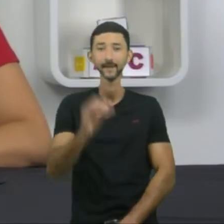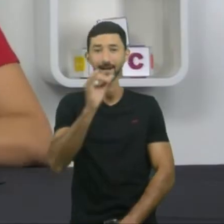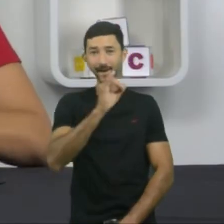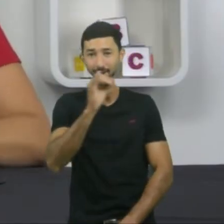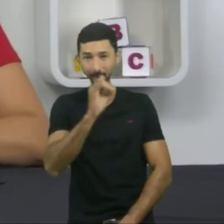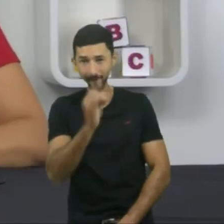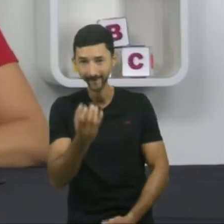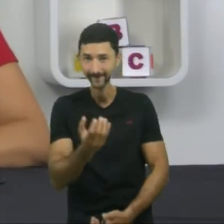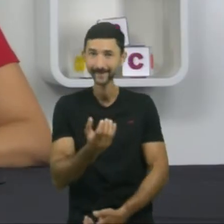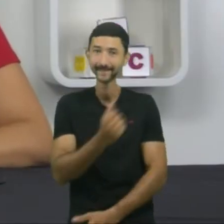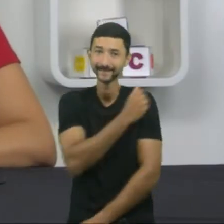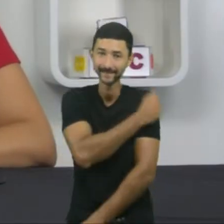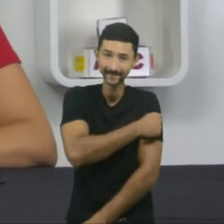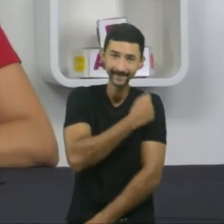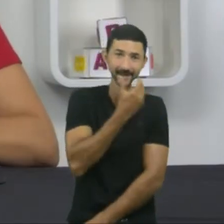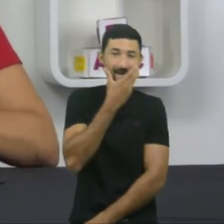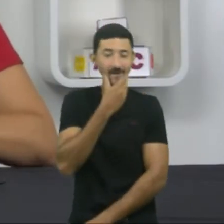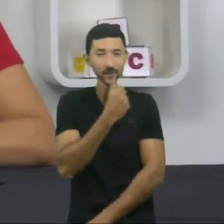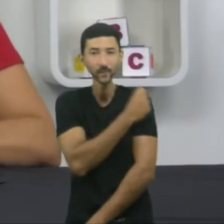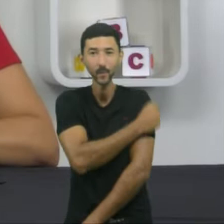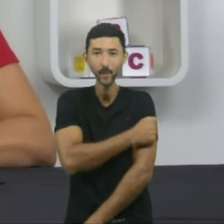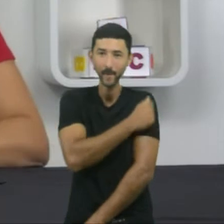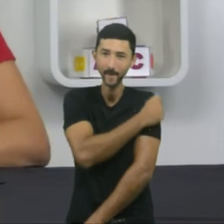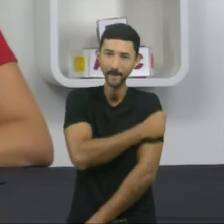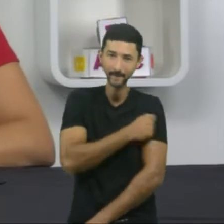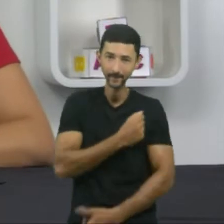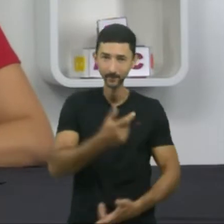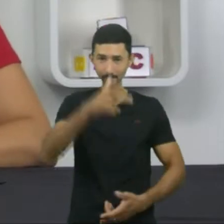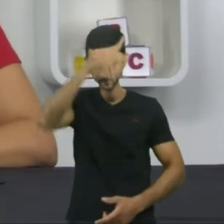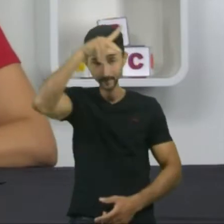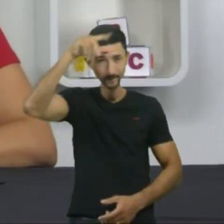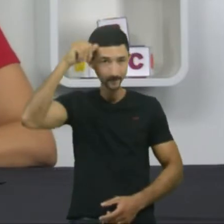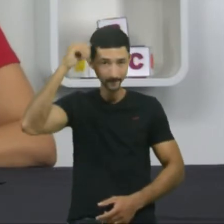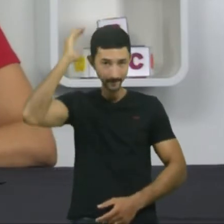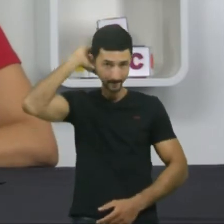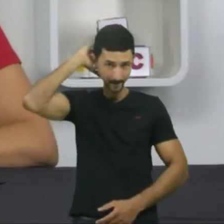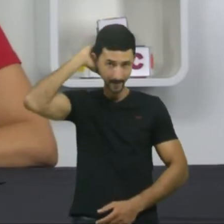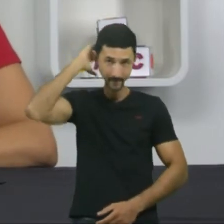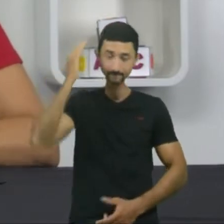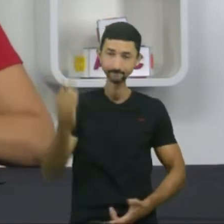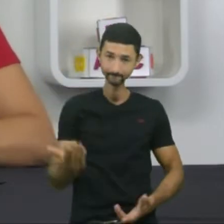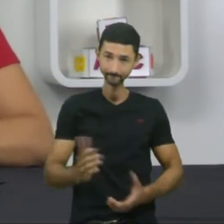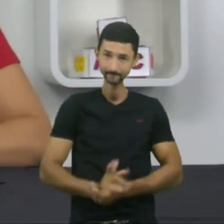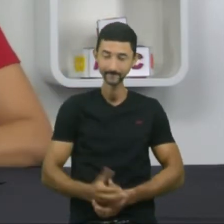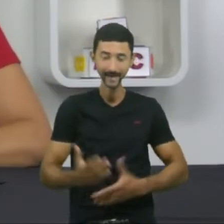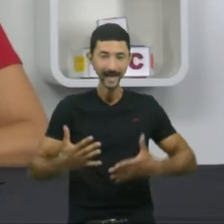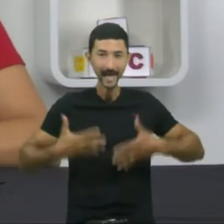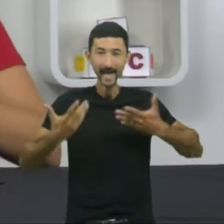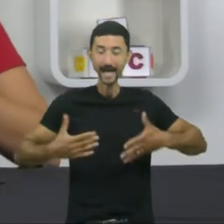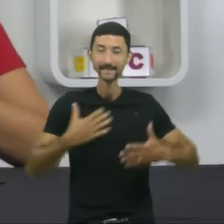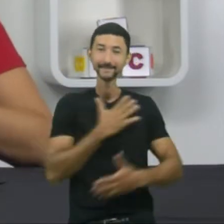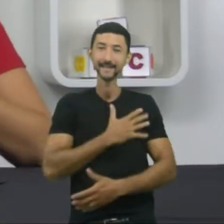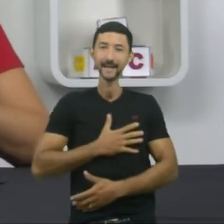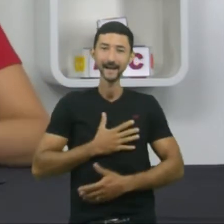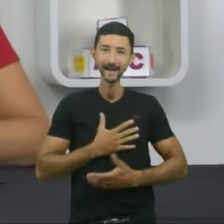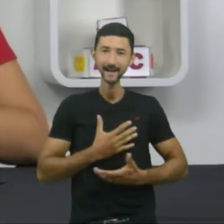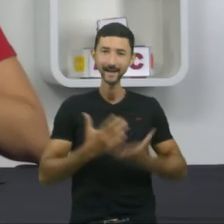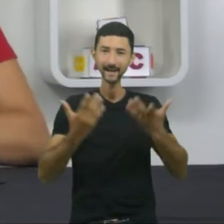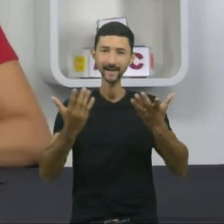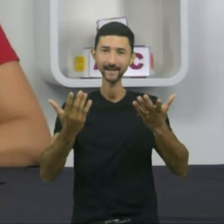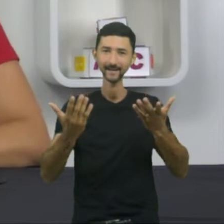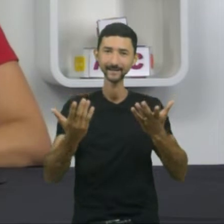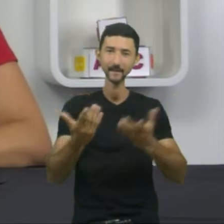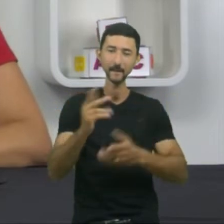Olá, meninos e meninas, alunos da Rede Municipal de Belém. É com muita alegria que eu,